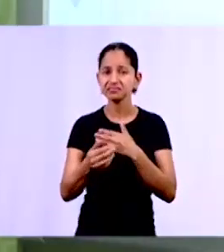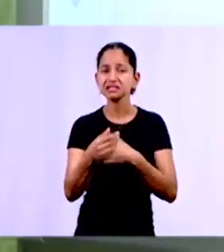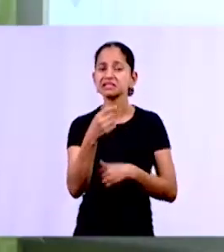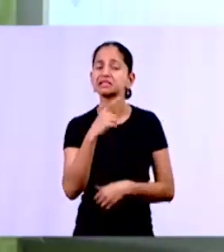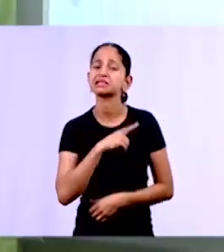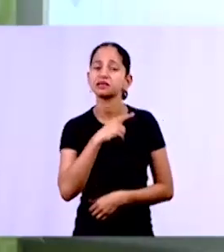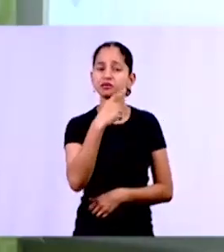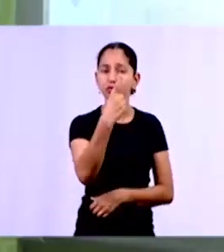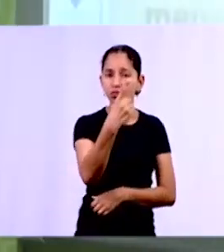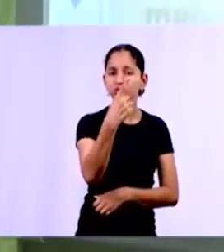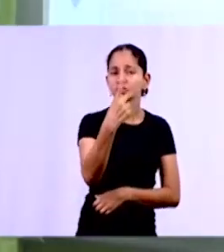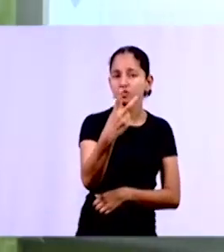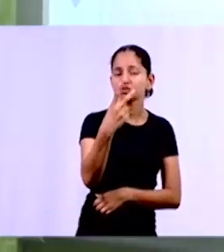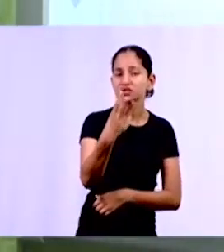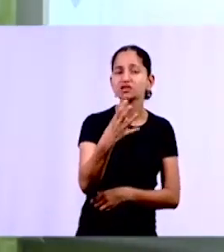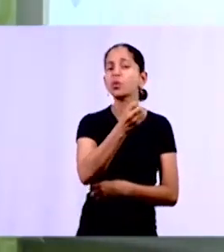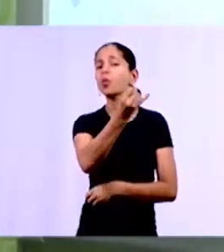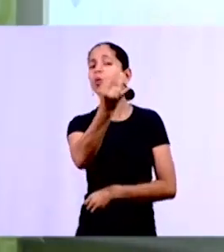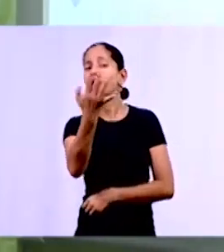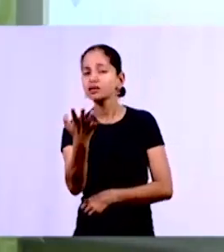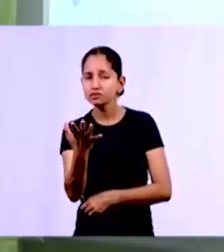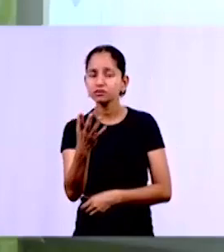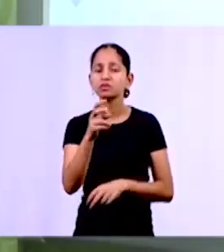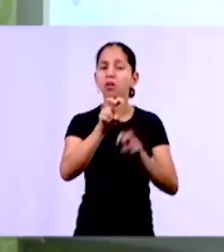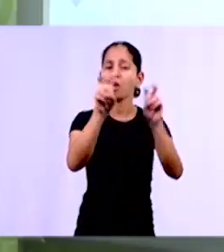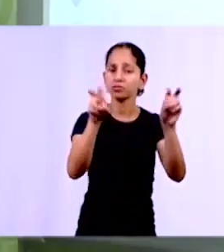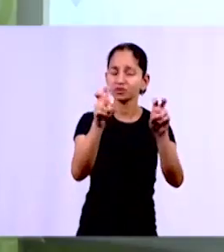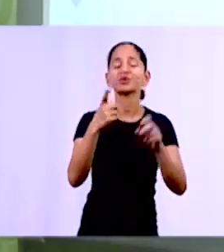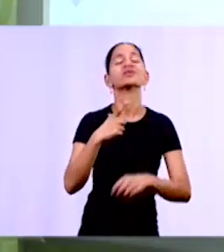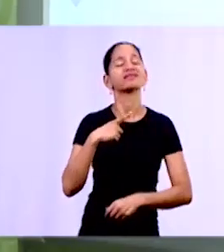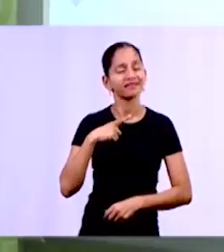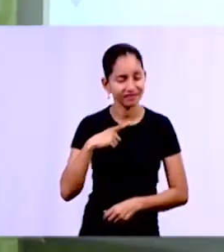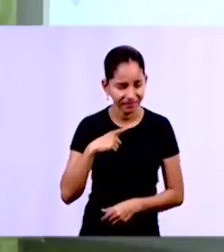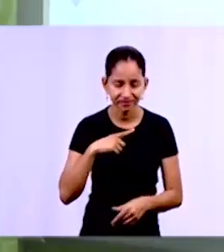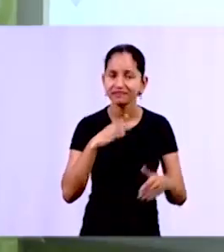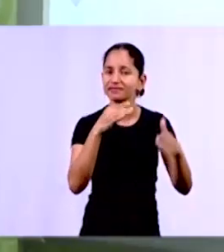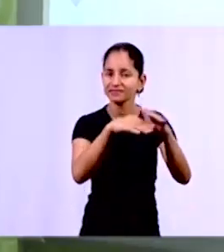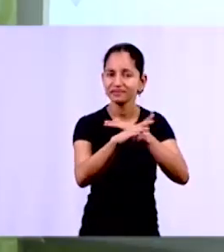1, 2, 3, 4 computadores, eu só sei que ele está servindo, ele